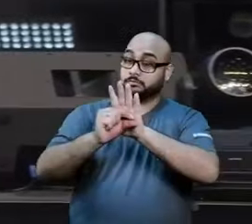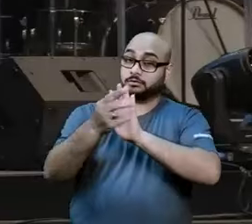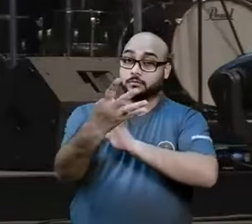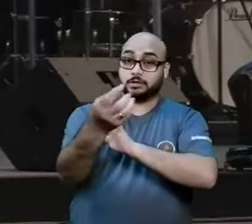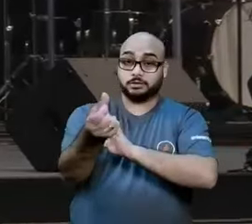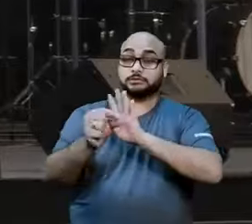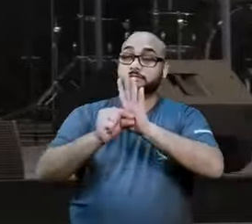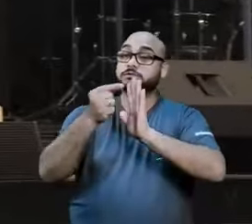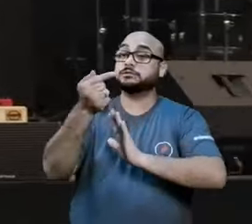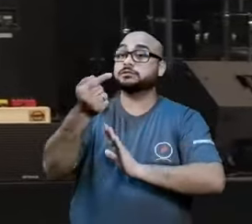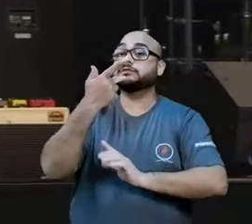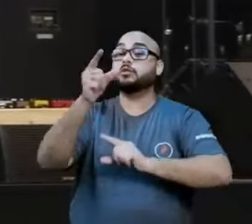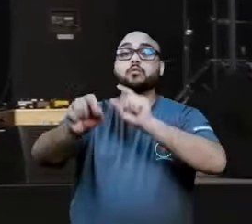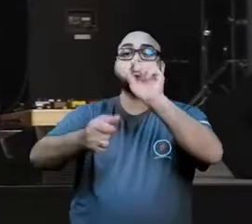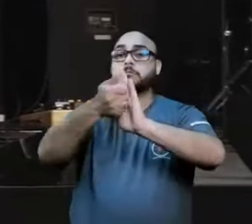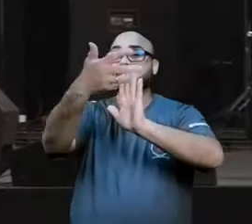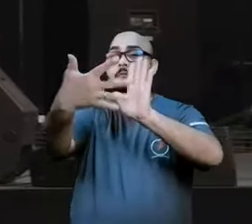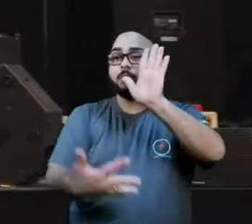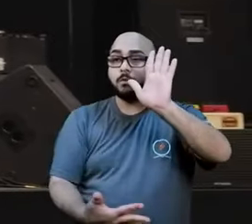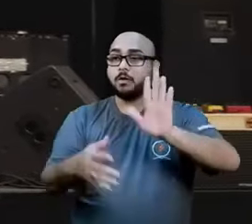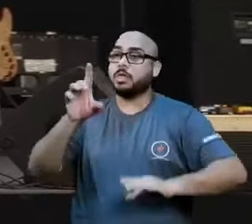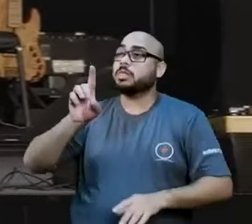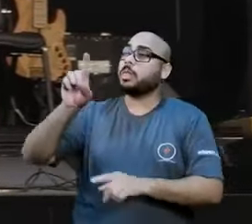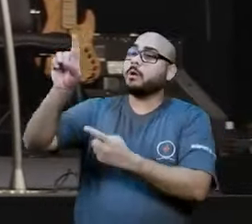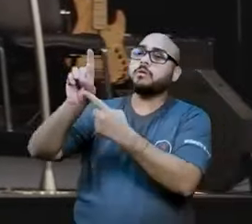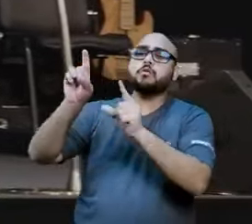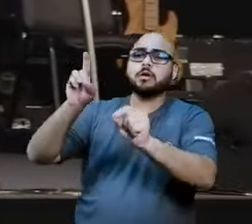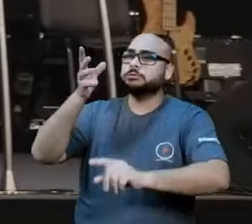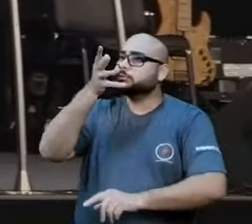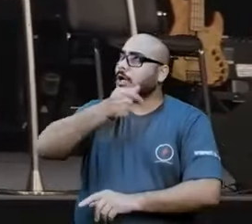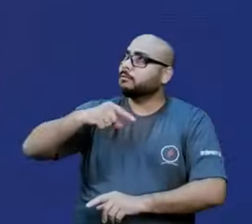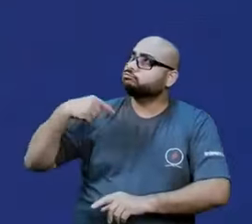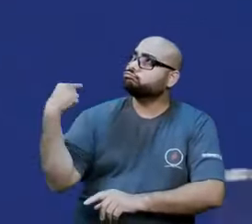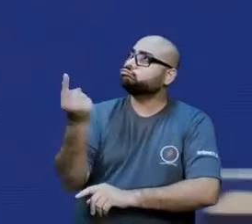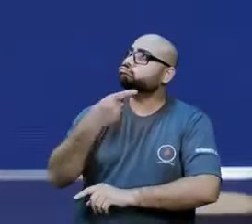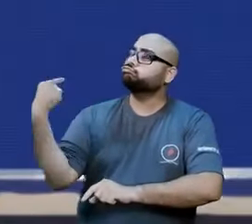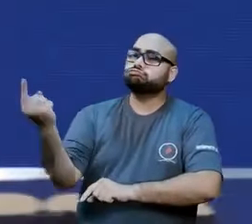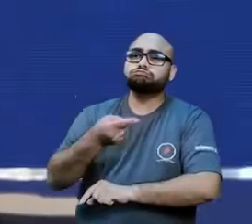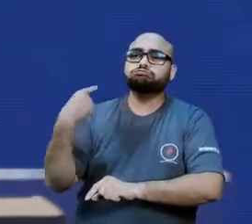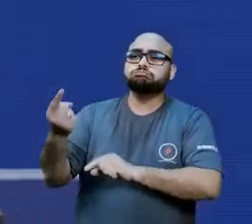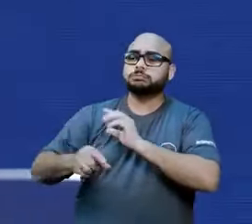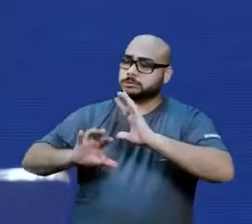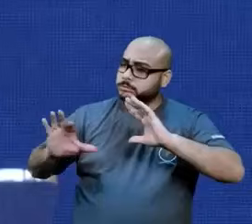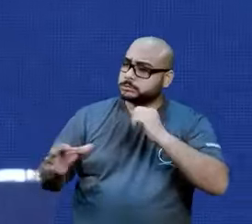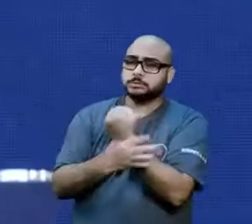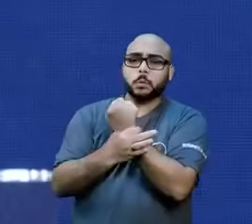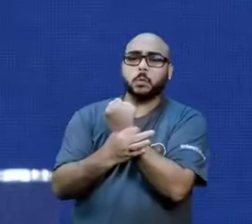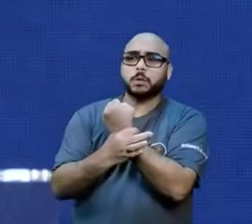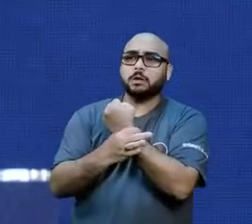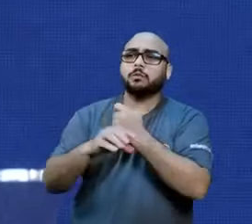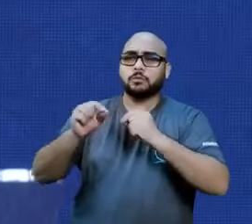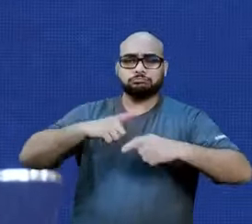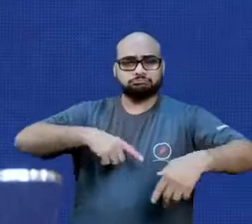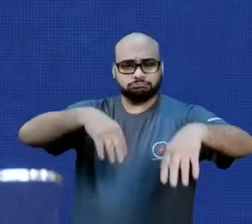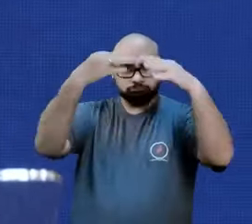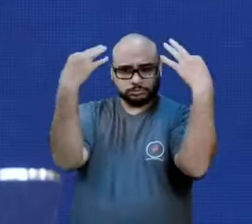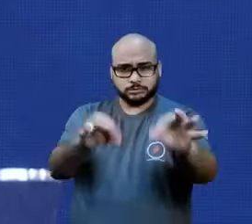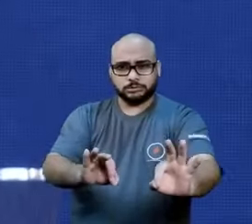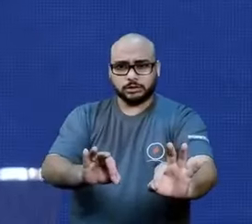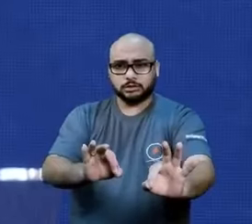Deus é o nosso refúgio e fortaleza socorro bem